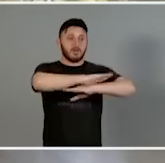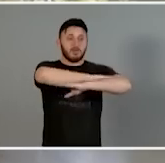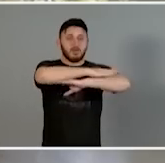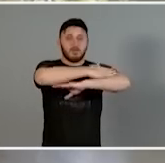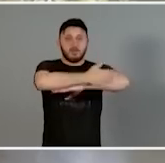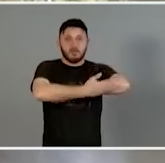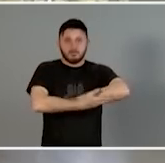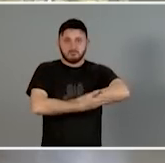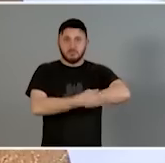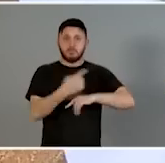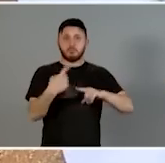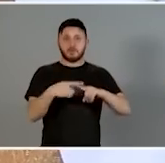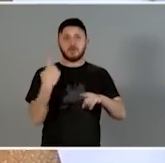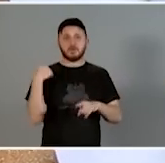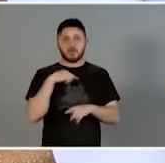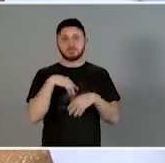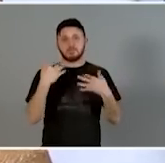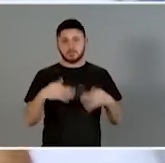está machucado.